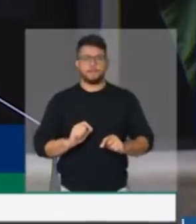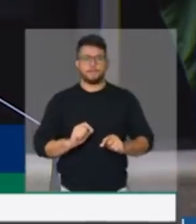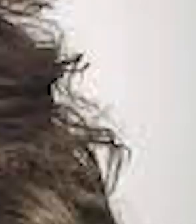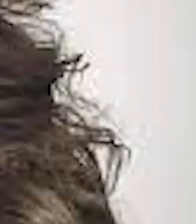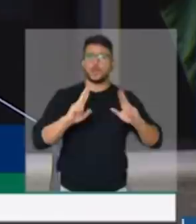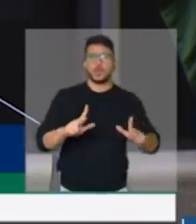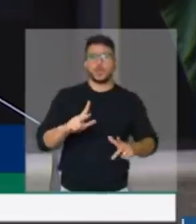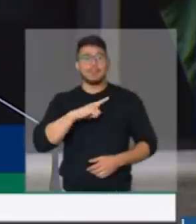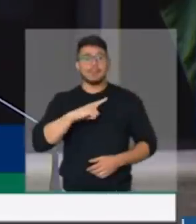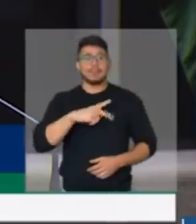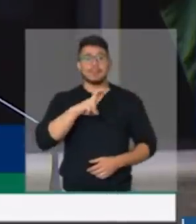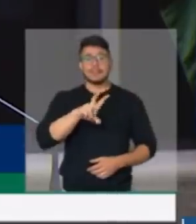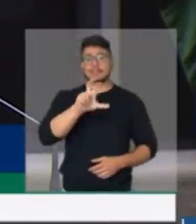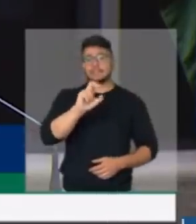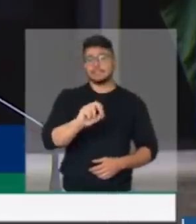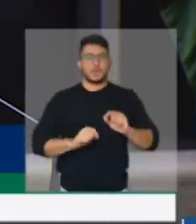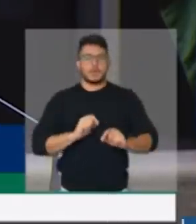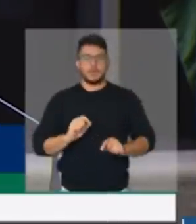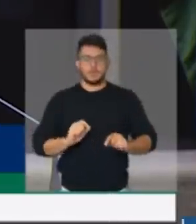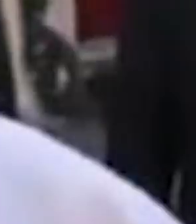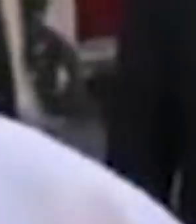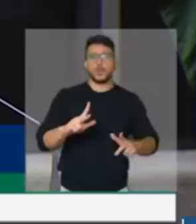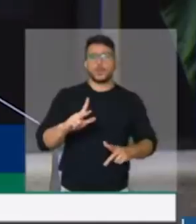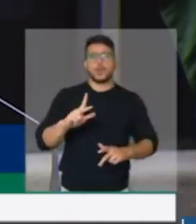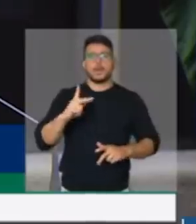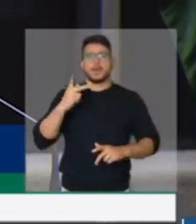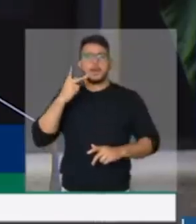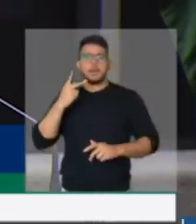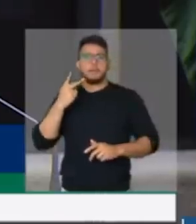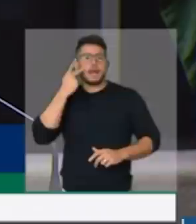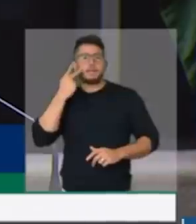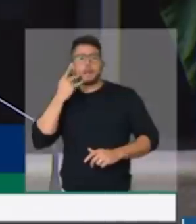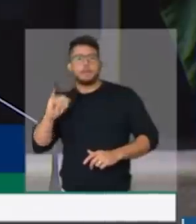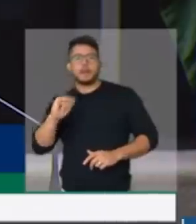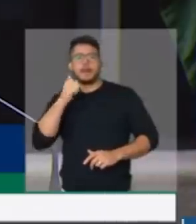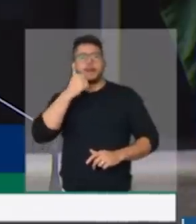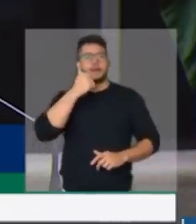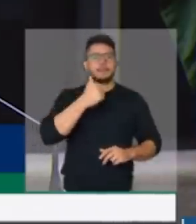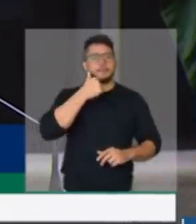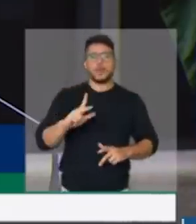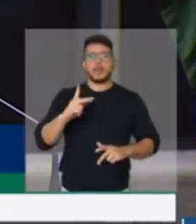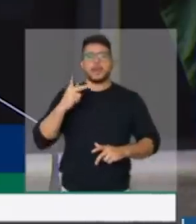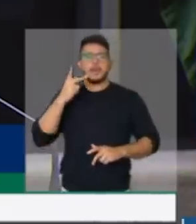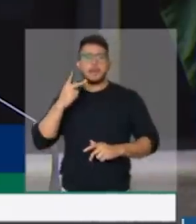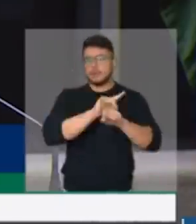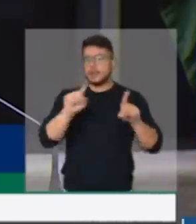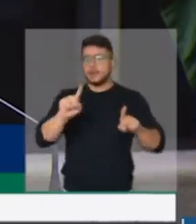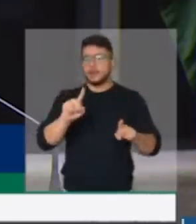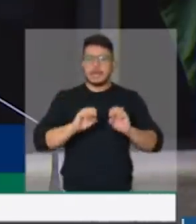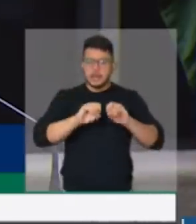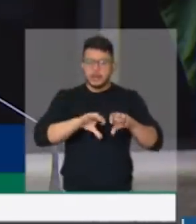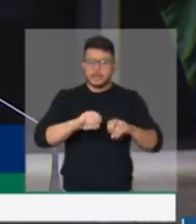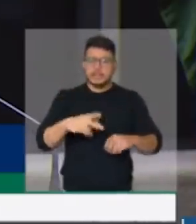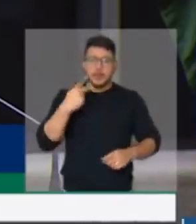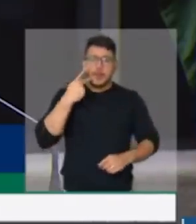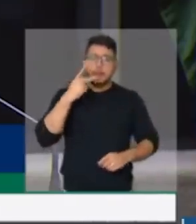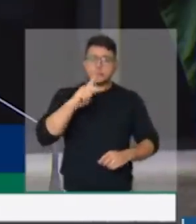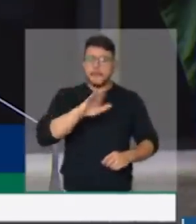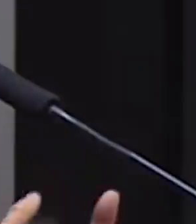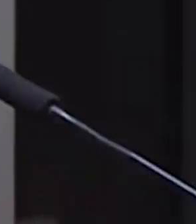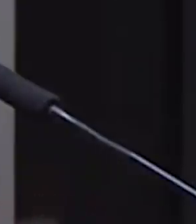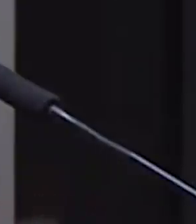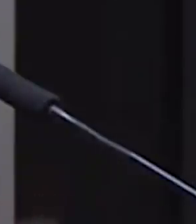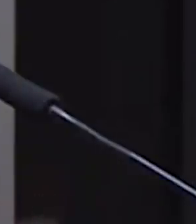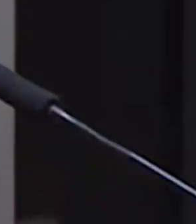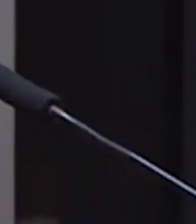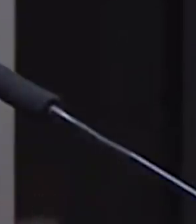o pai, não é a família, é a escola pública. Não é o pai, é a criança. E nesse sentido, é uma criança também. É inconstitucional